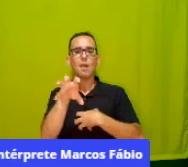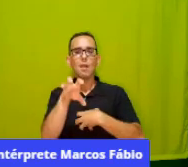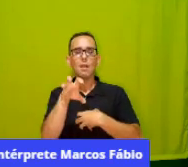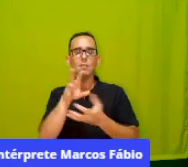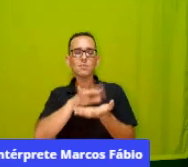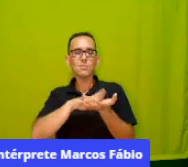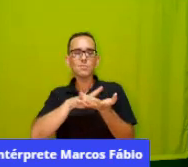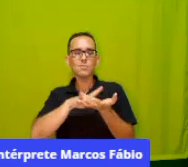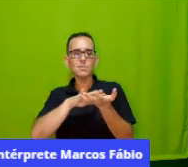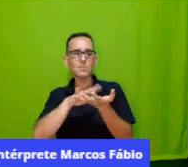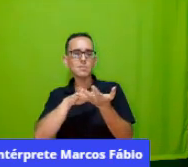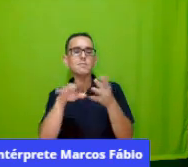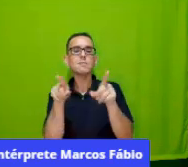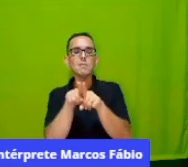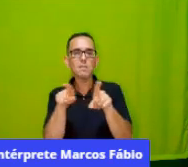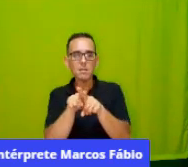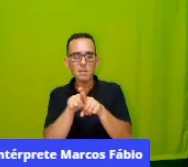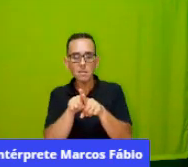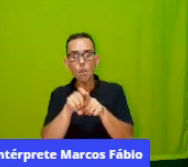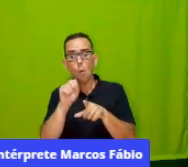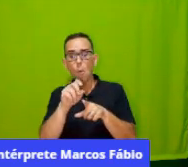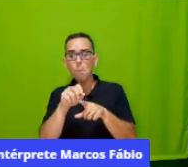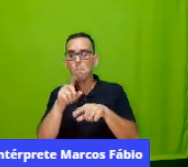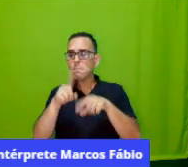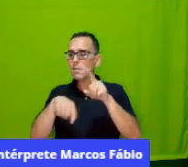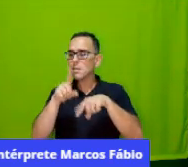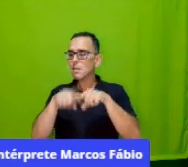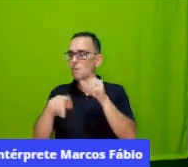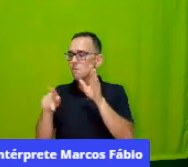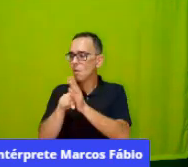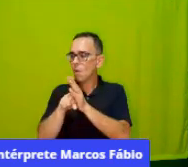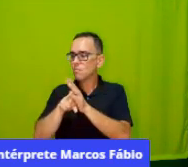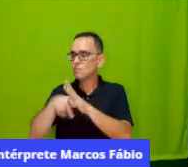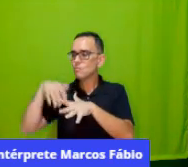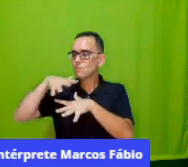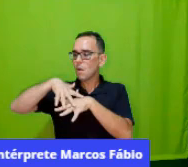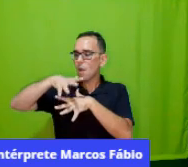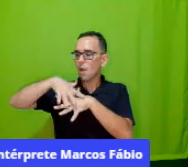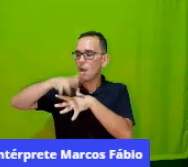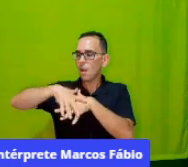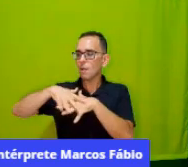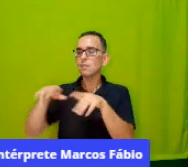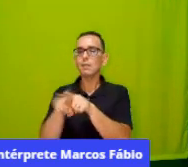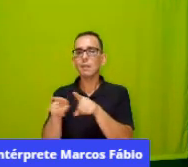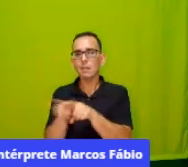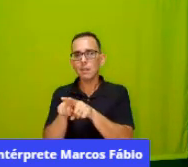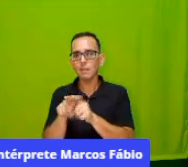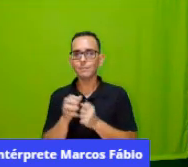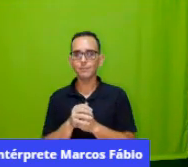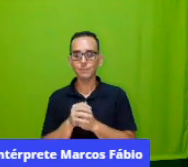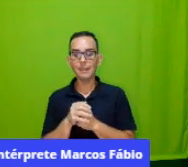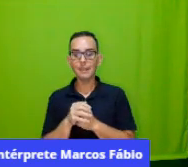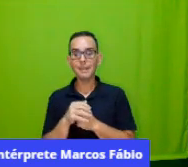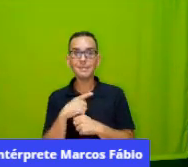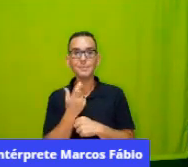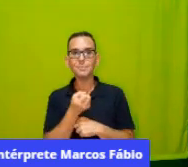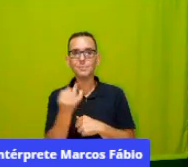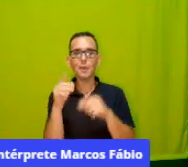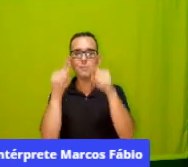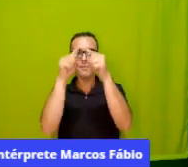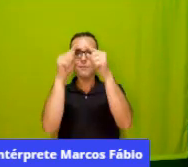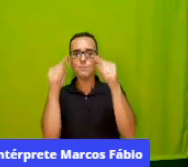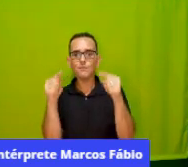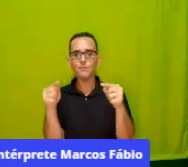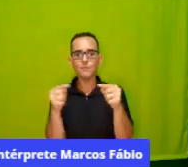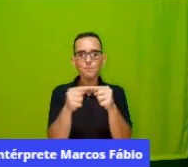tipos de materiais dentro, sensoriais, né, de textura, ou trabalhar o próprio conteúdo da matemática.